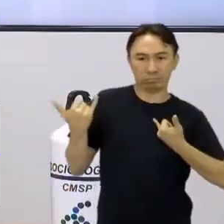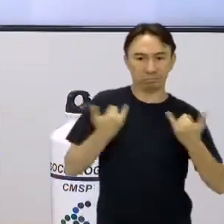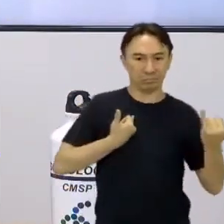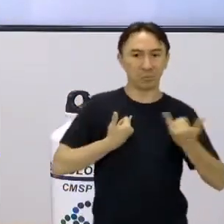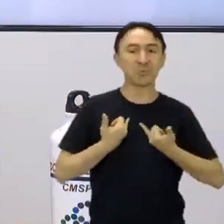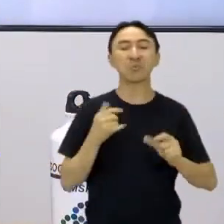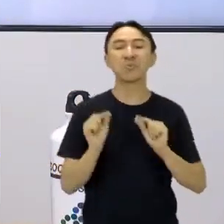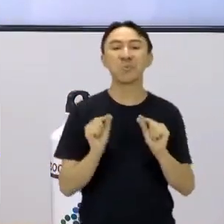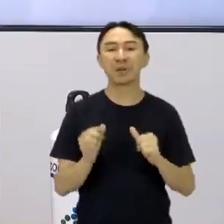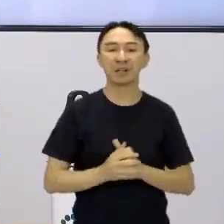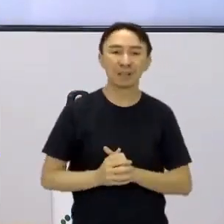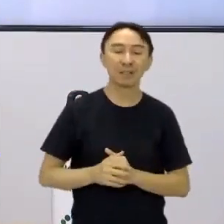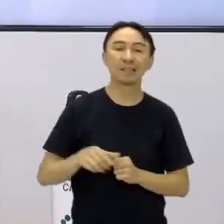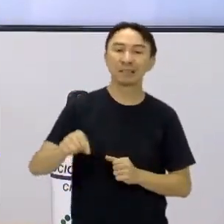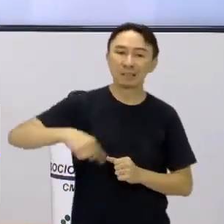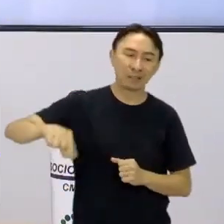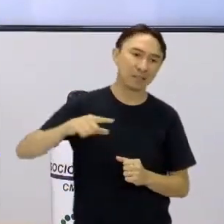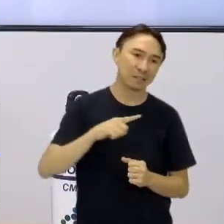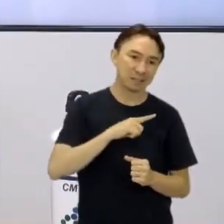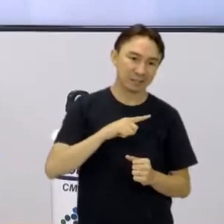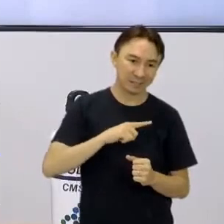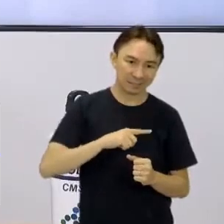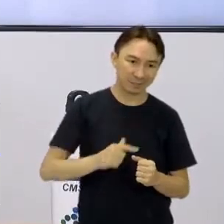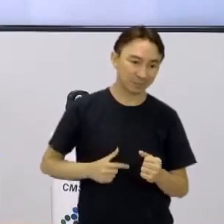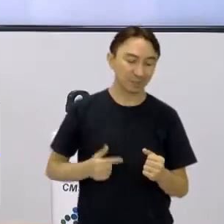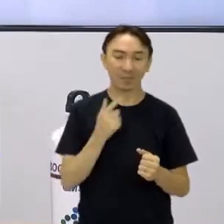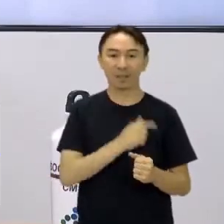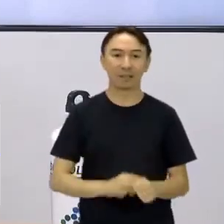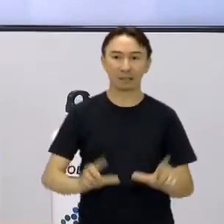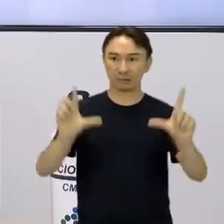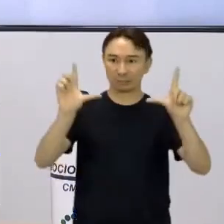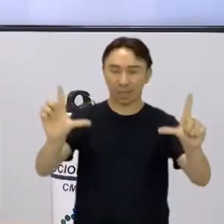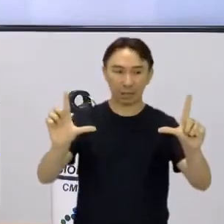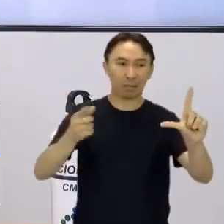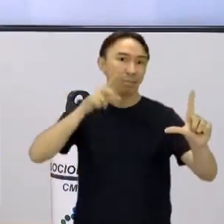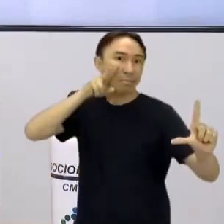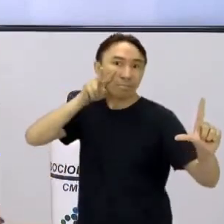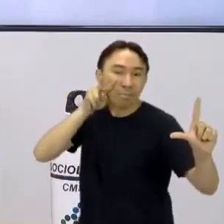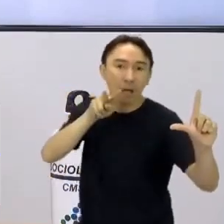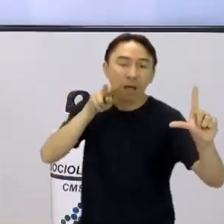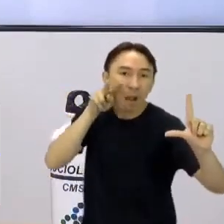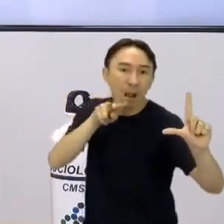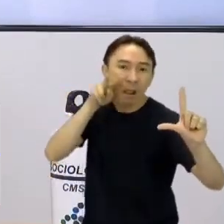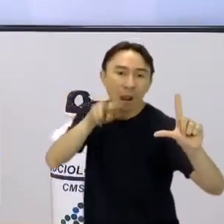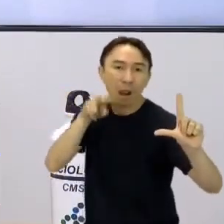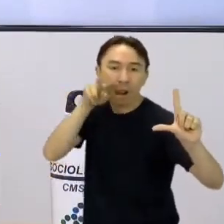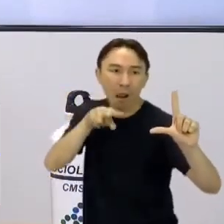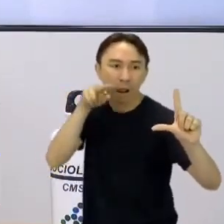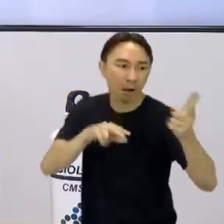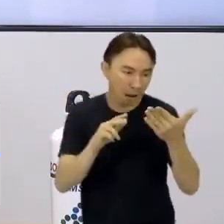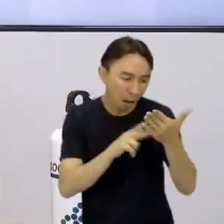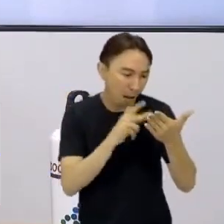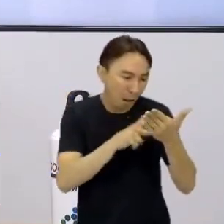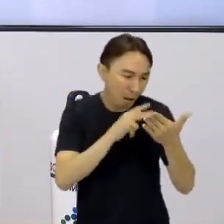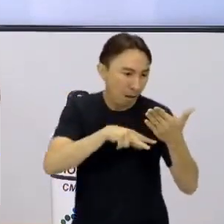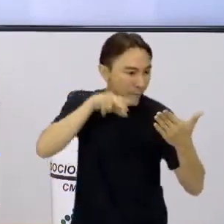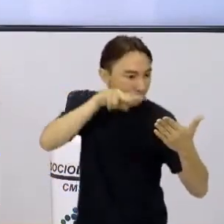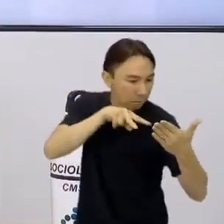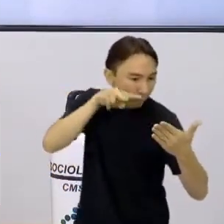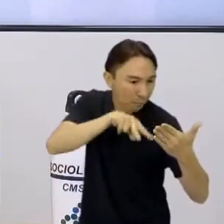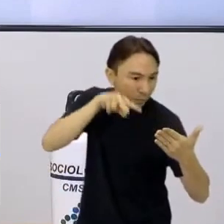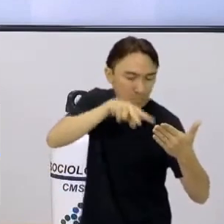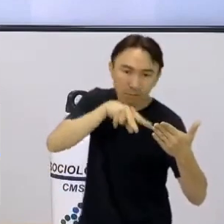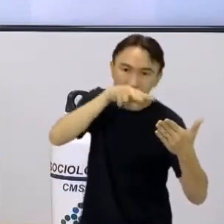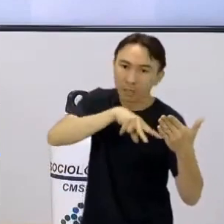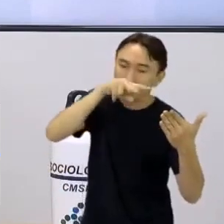complicado a gente ficar muito tempo na frente de uma tela, né? De como a gente também tem que dosar o quanto tempo a gente fica no celular, o